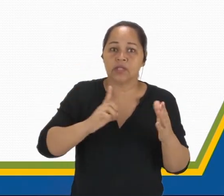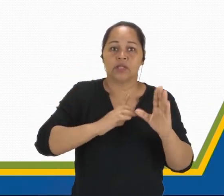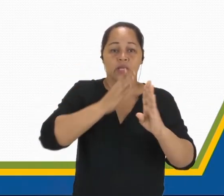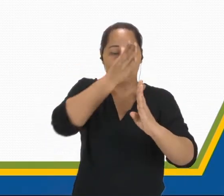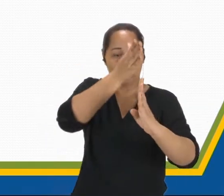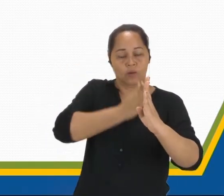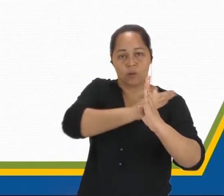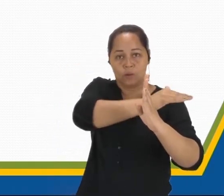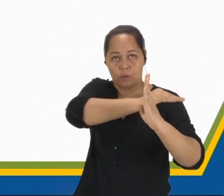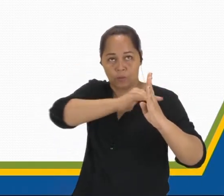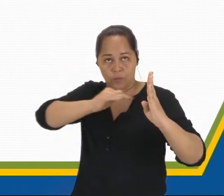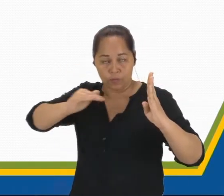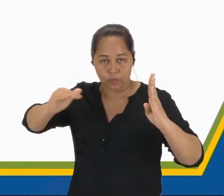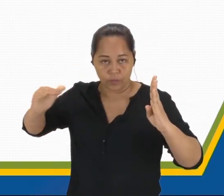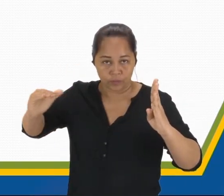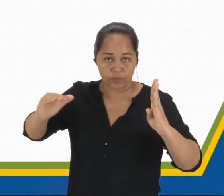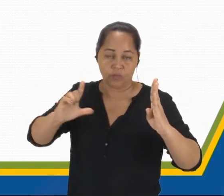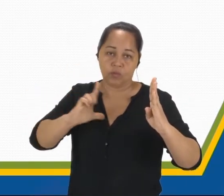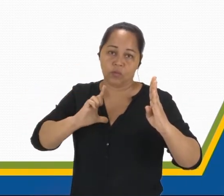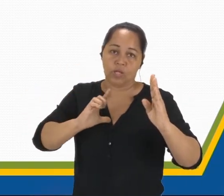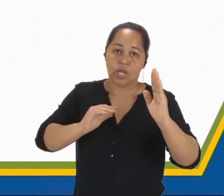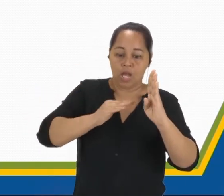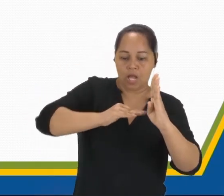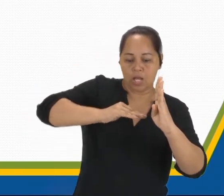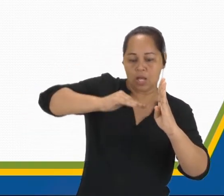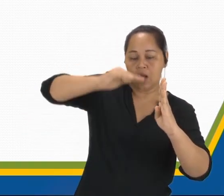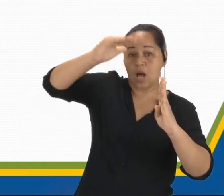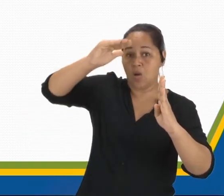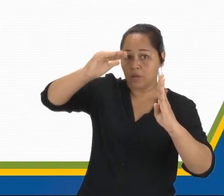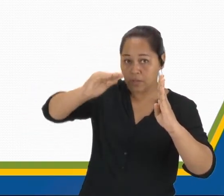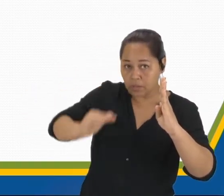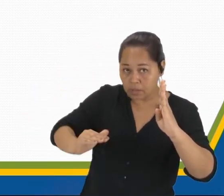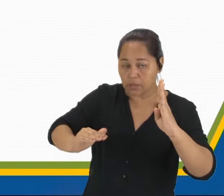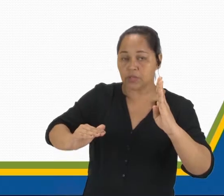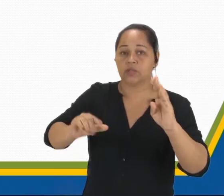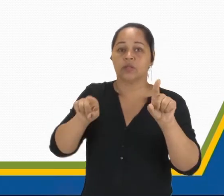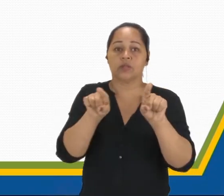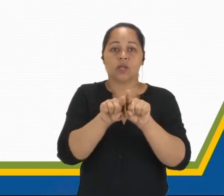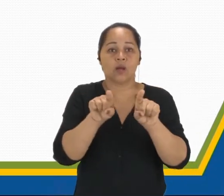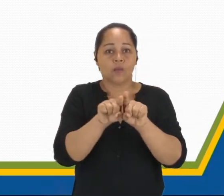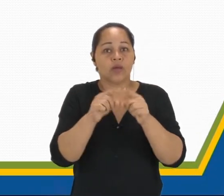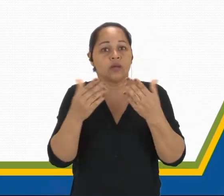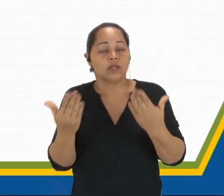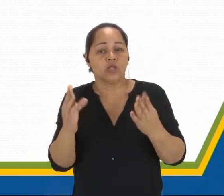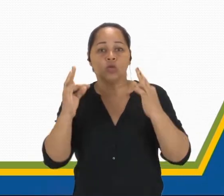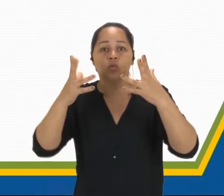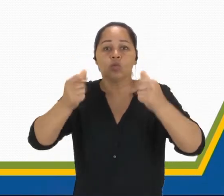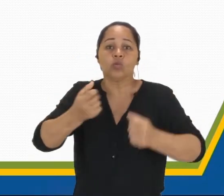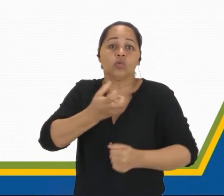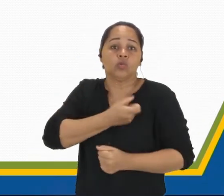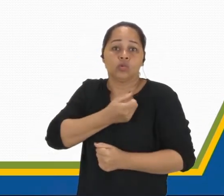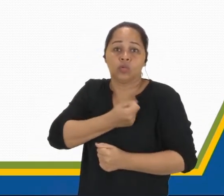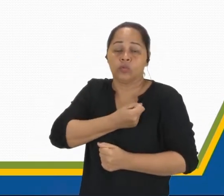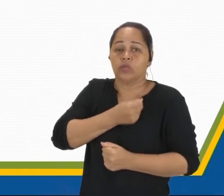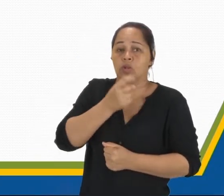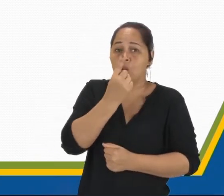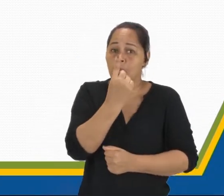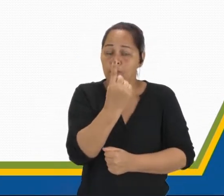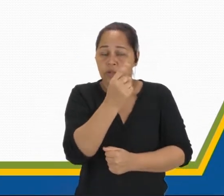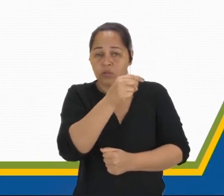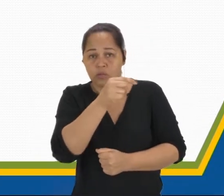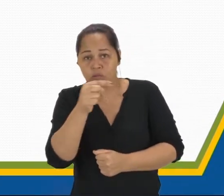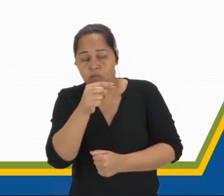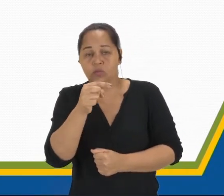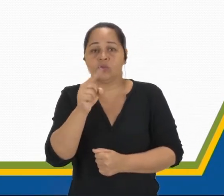determinada cossenoide, que é alternadamente crescente e decrescente. Domínios são todos os reais e a imagem vai de -1 a 1. Ela